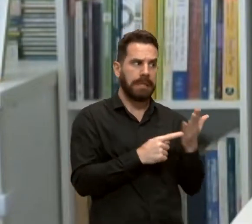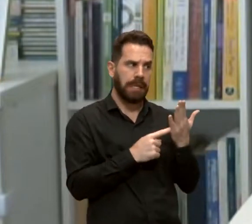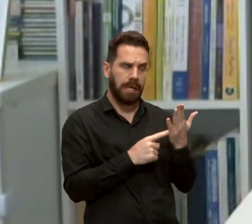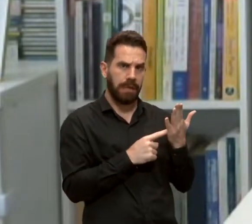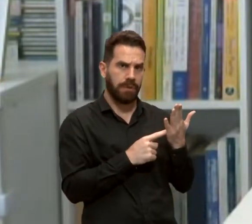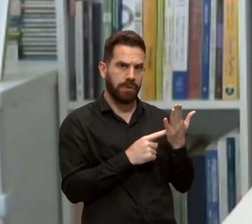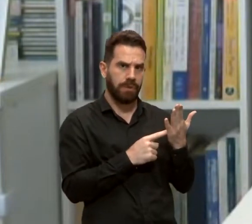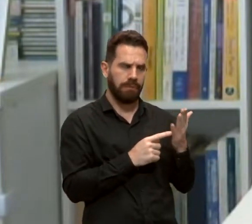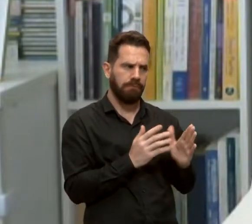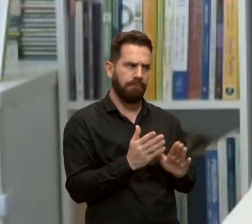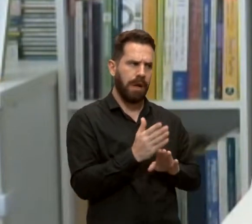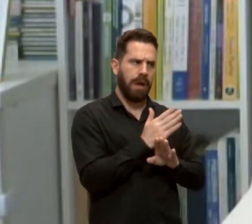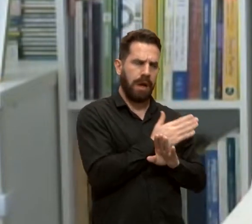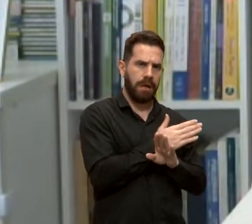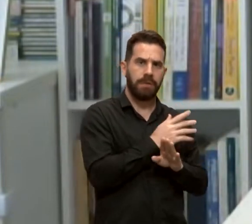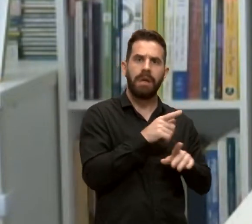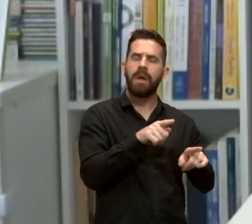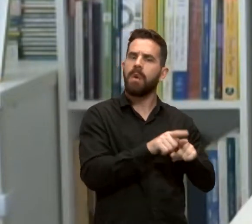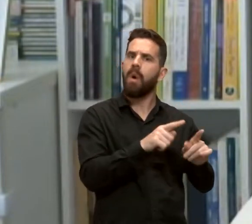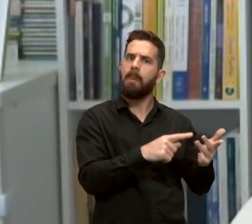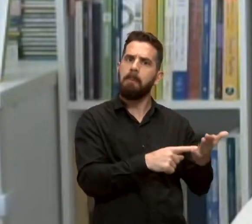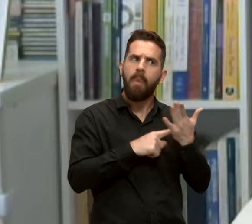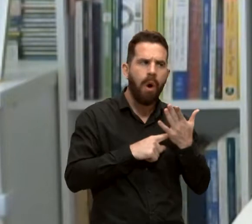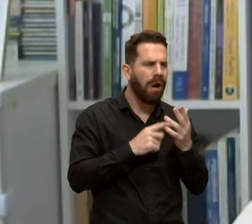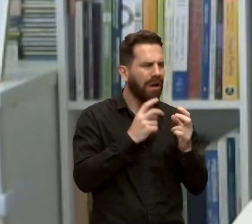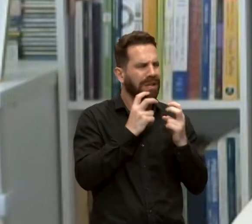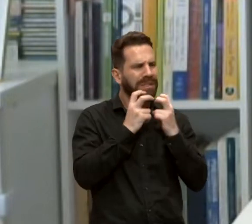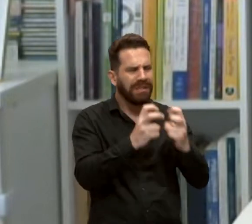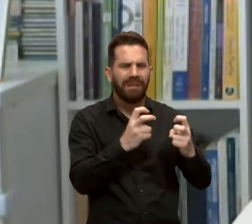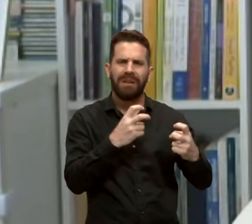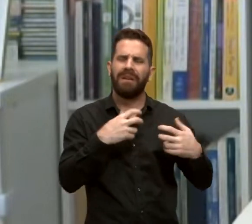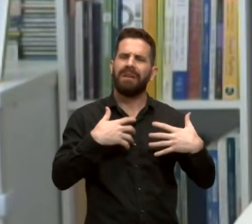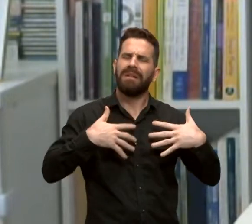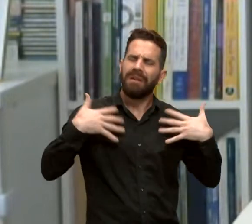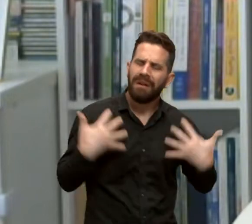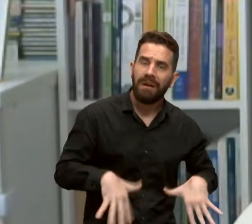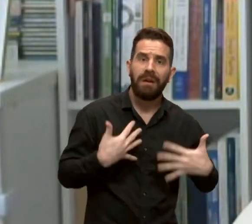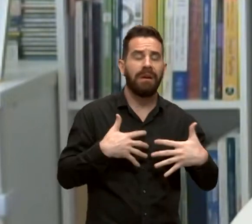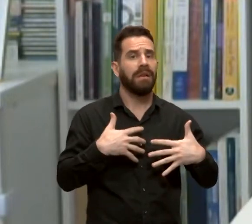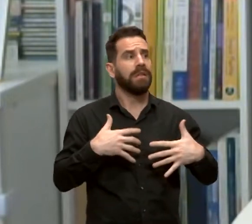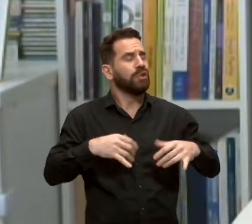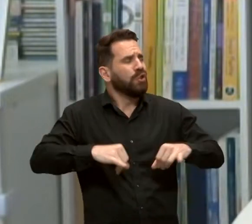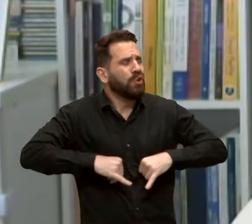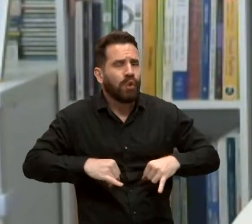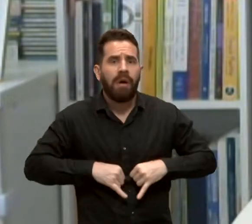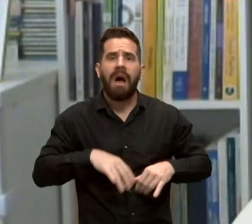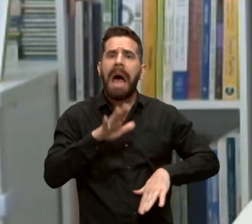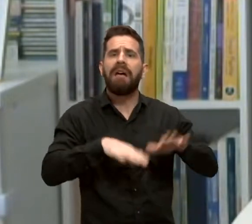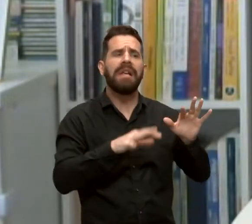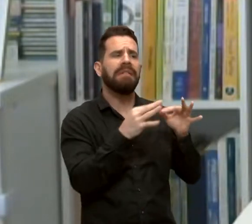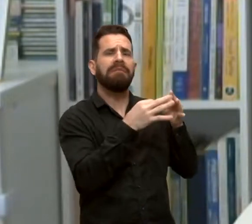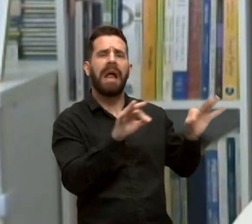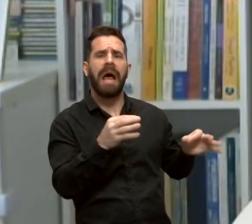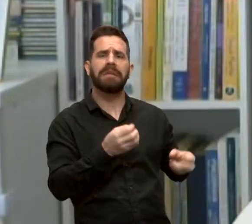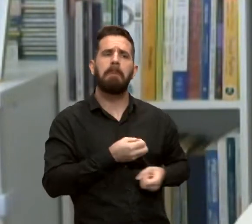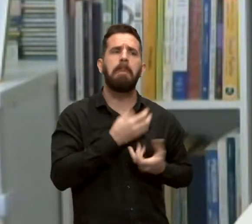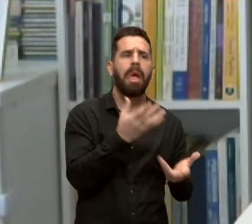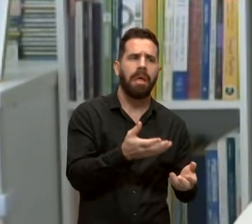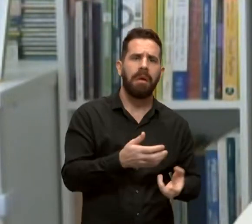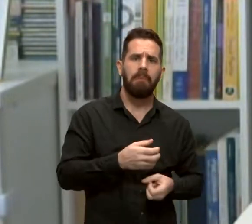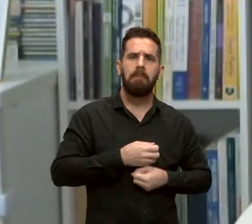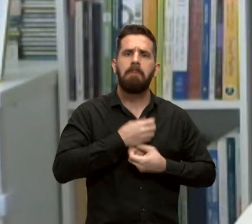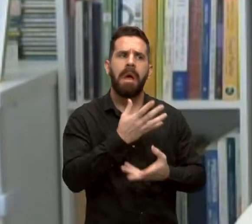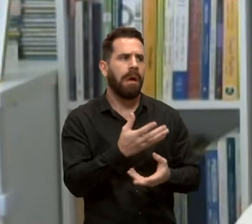mensagens de desespero, ela está, muitas vezes, ela solta frases que são indicativas de que ela